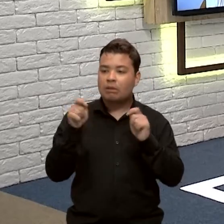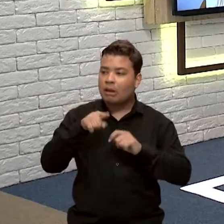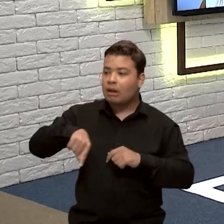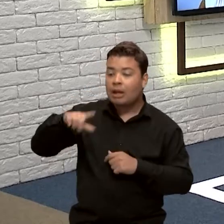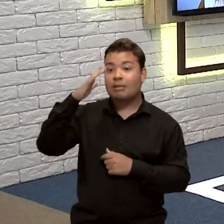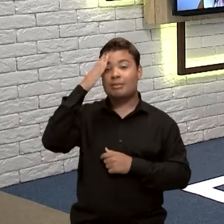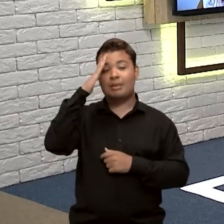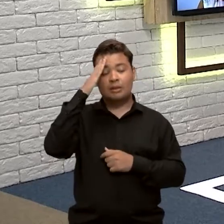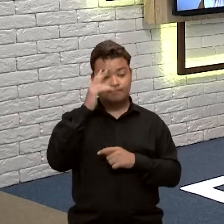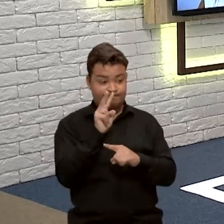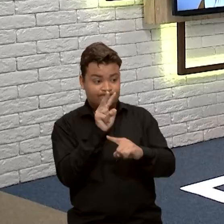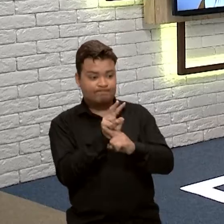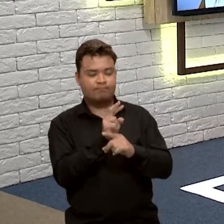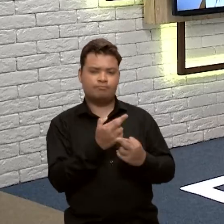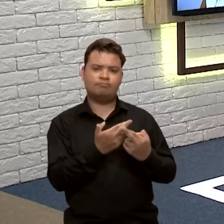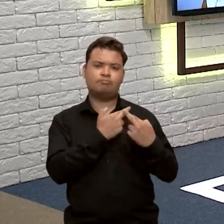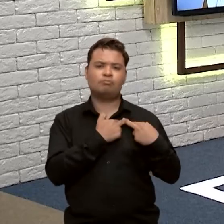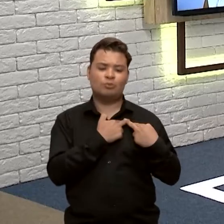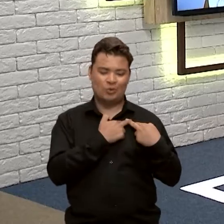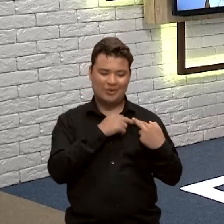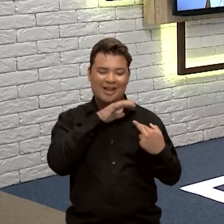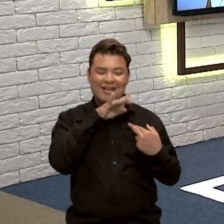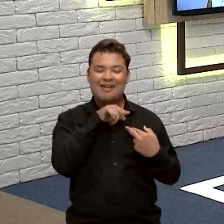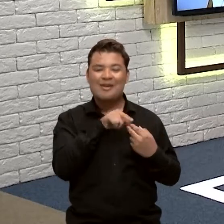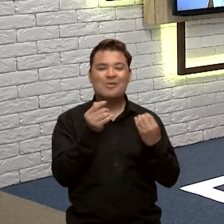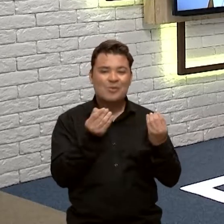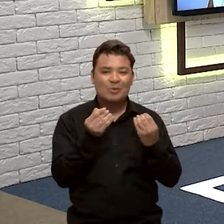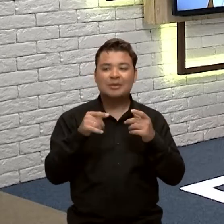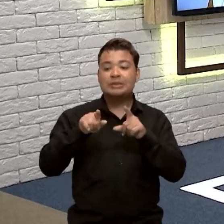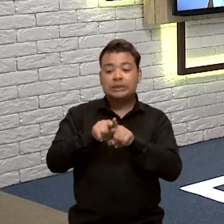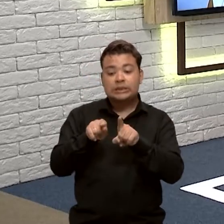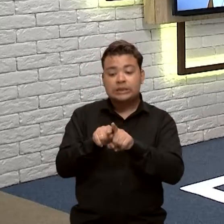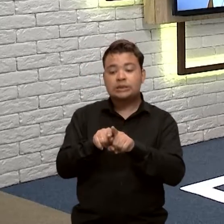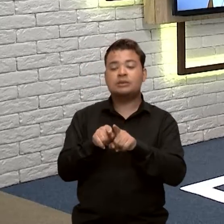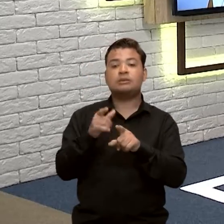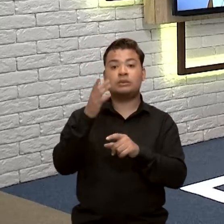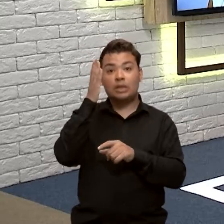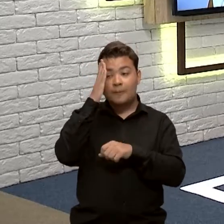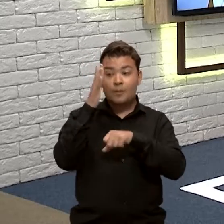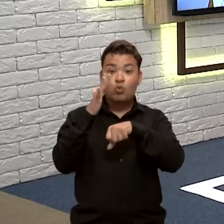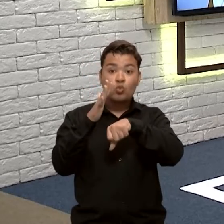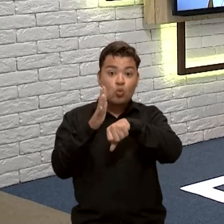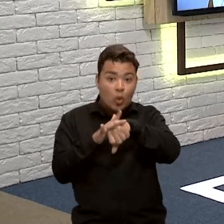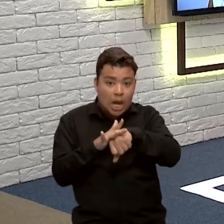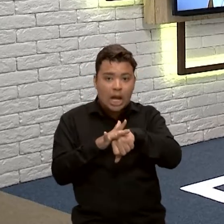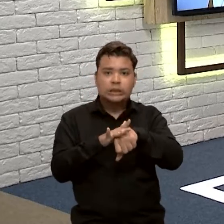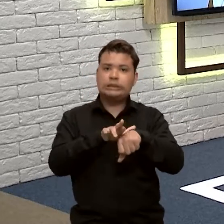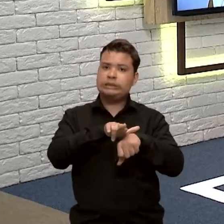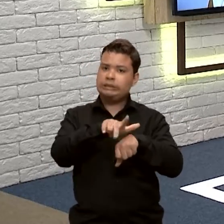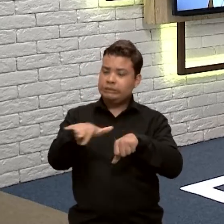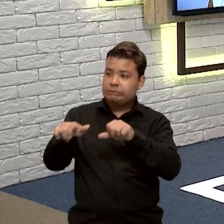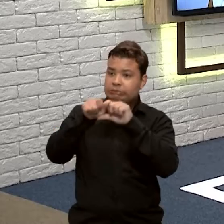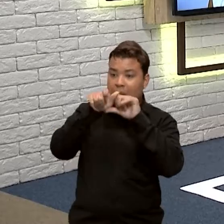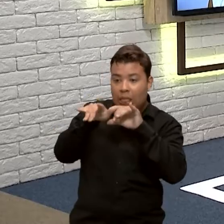guarda responsável, né, também de prevenir certos tipos de zoonoses possíveis, né, de